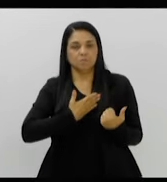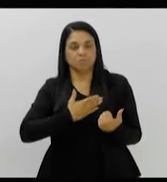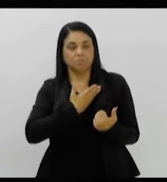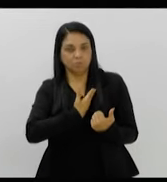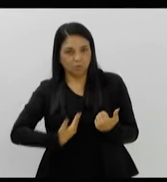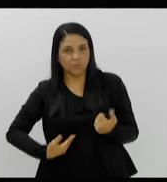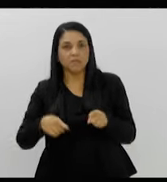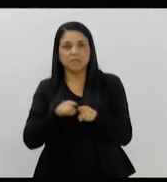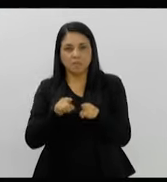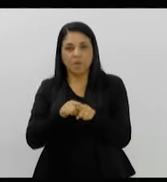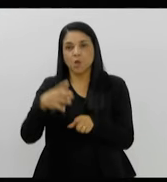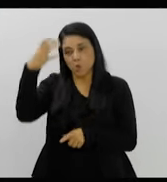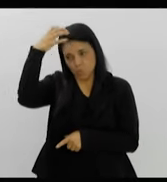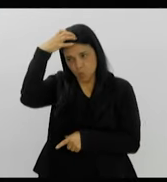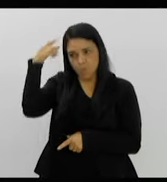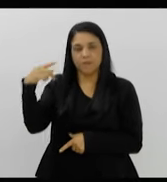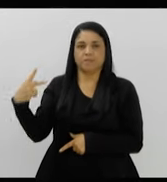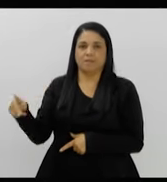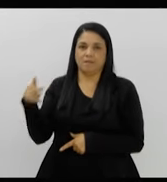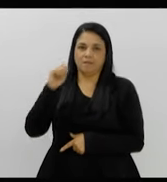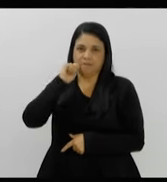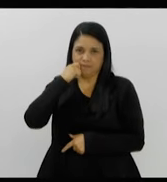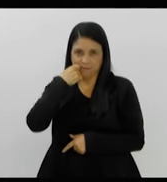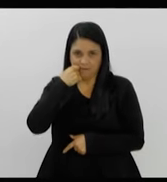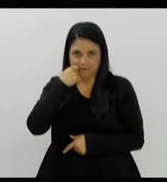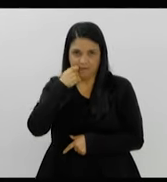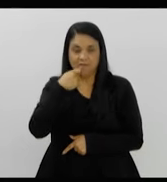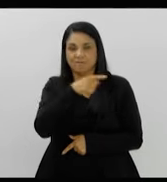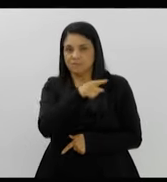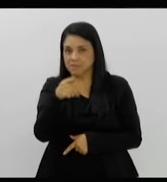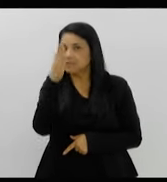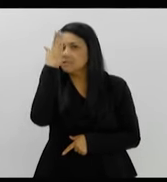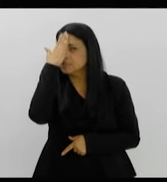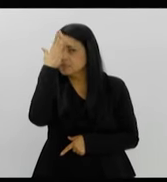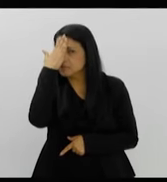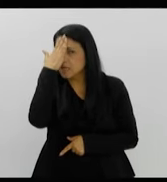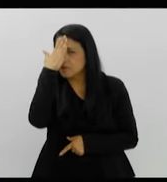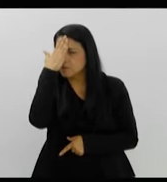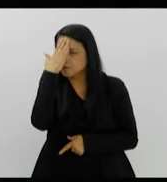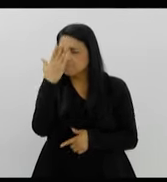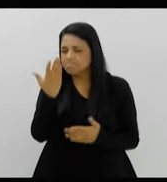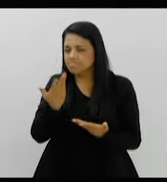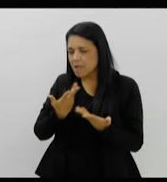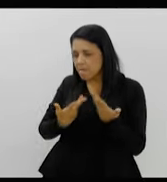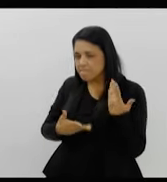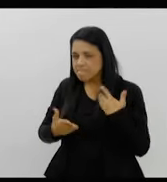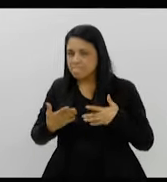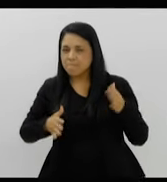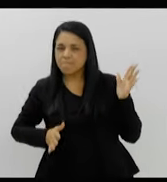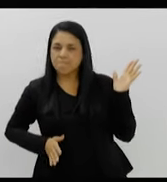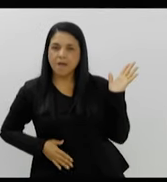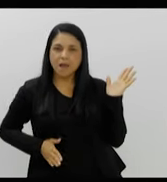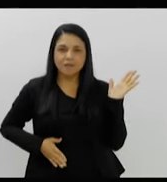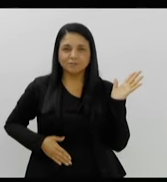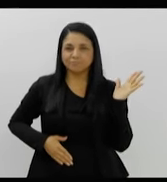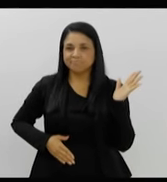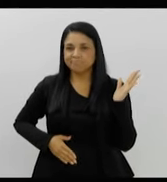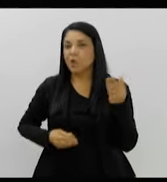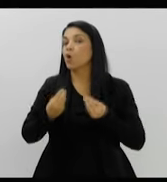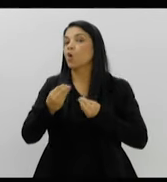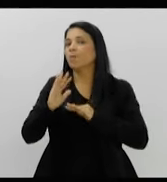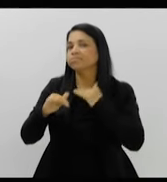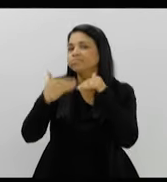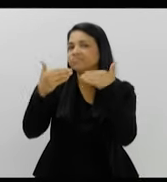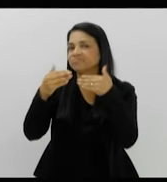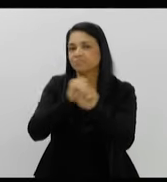dia E você já sabe onde tem malandragem nada prospera